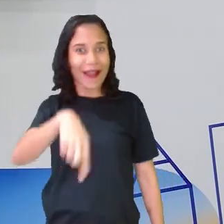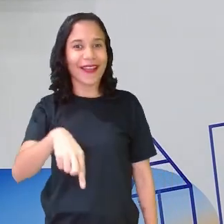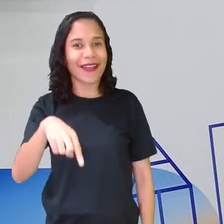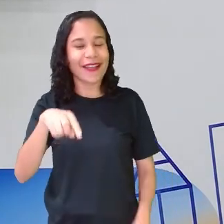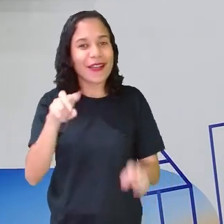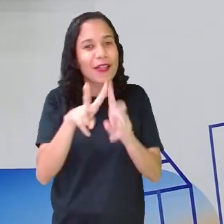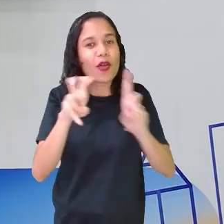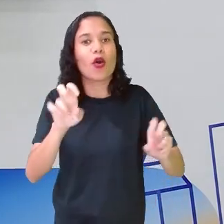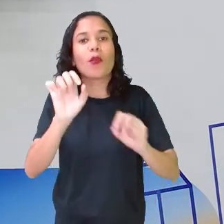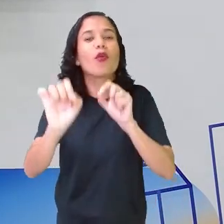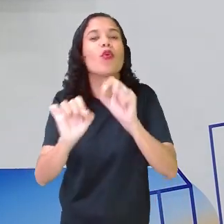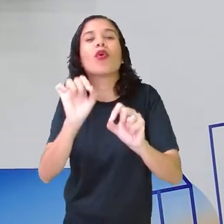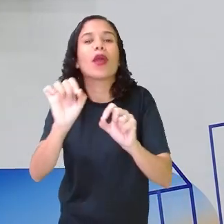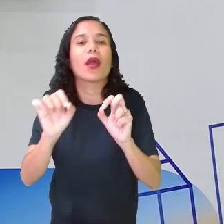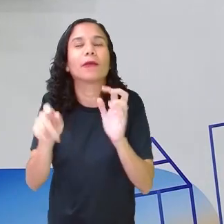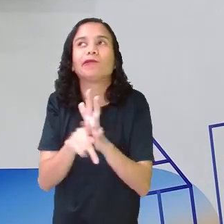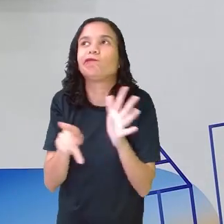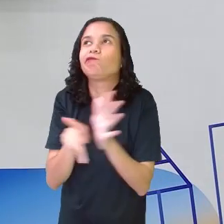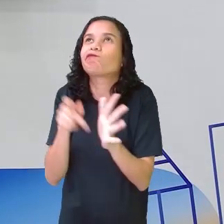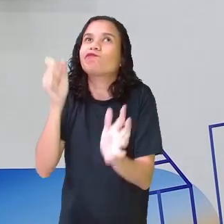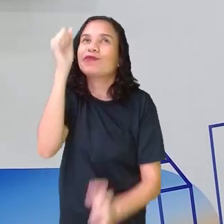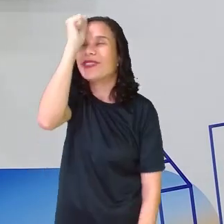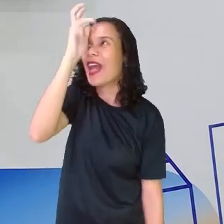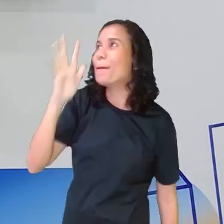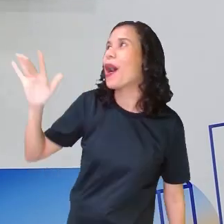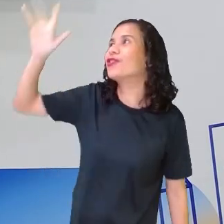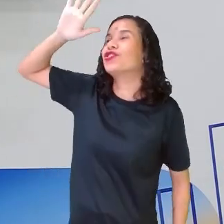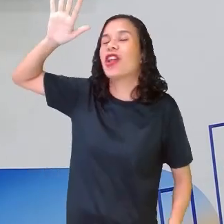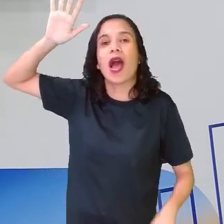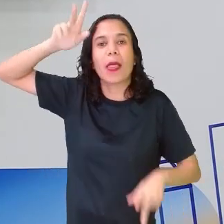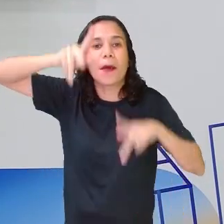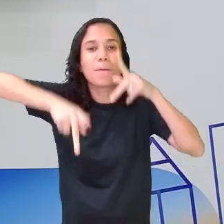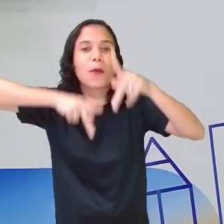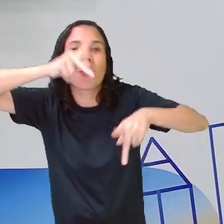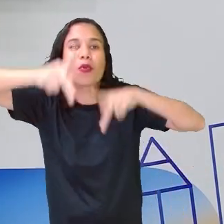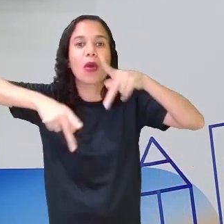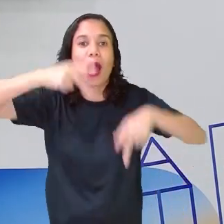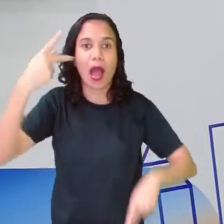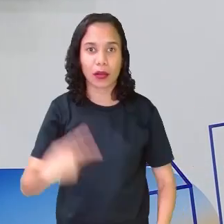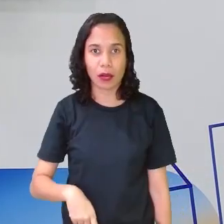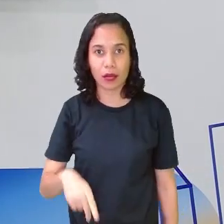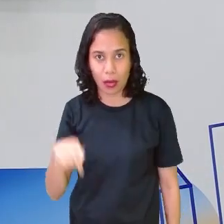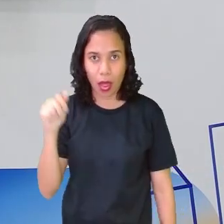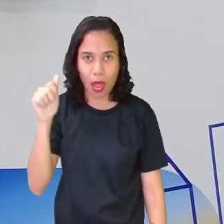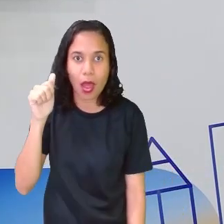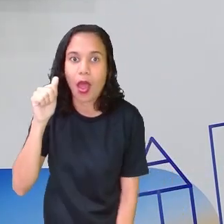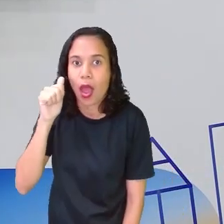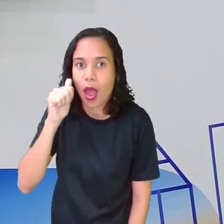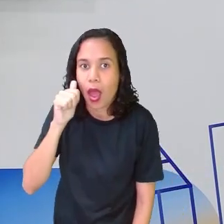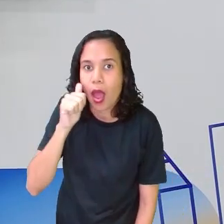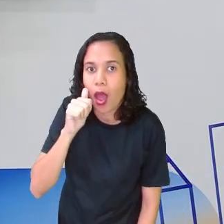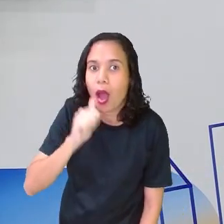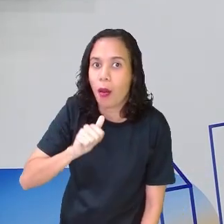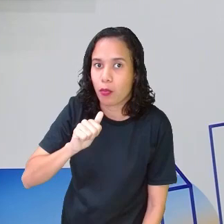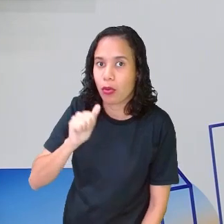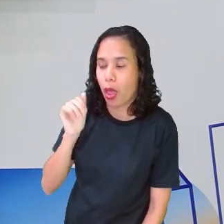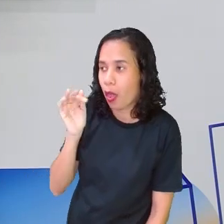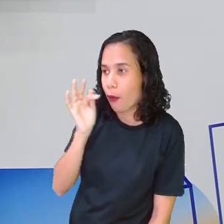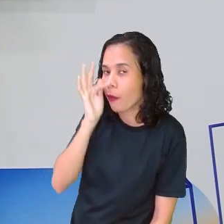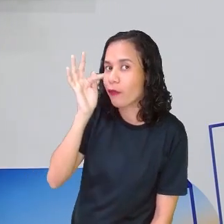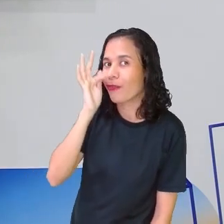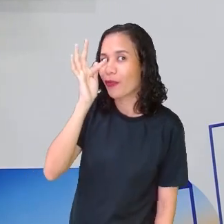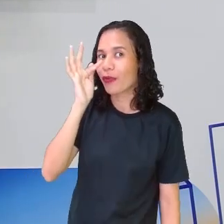lenda aí do imaginário popular, a lenda da comadre Fulozinha. Vocês já